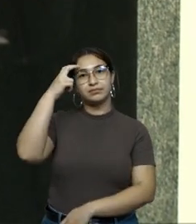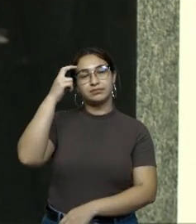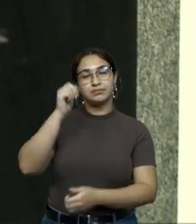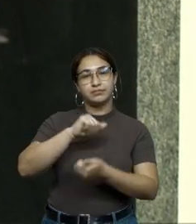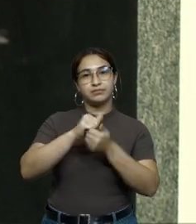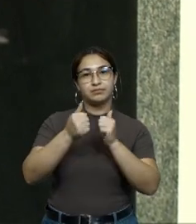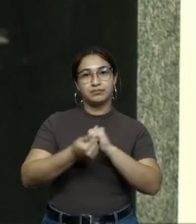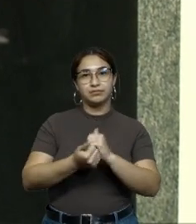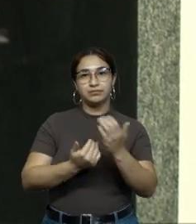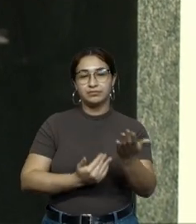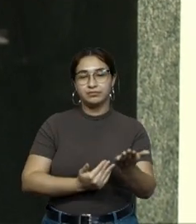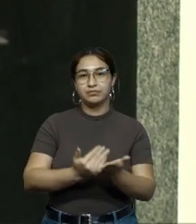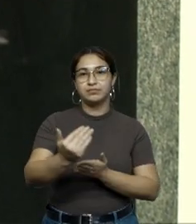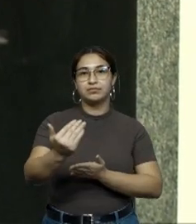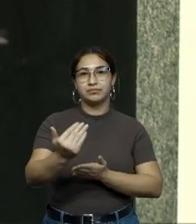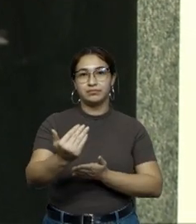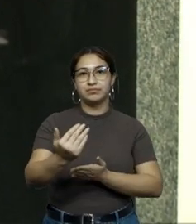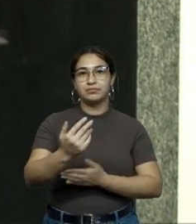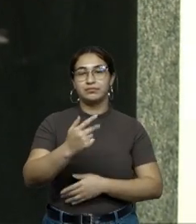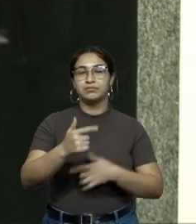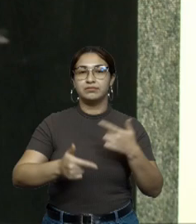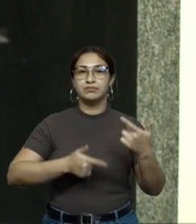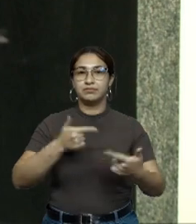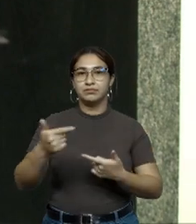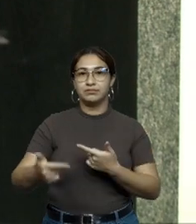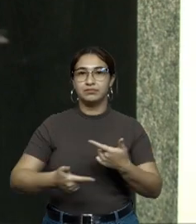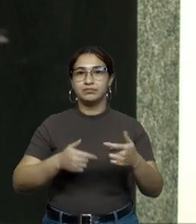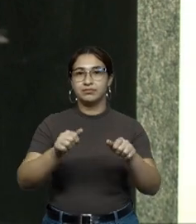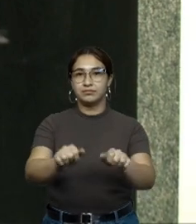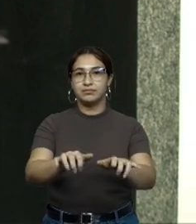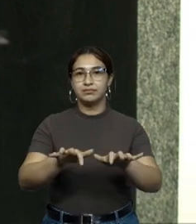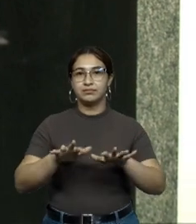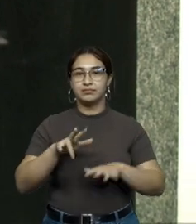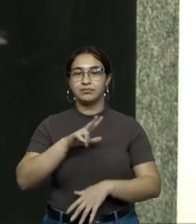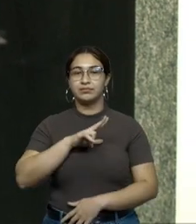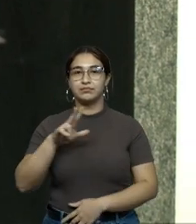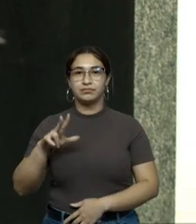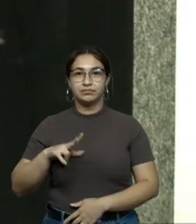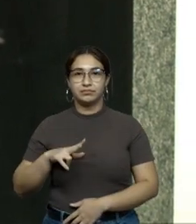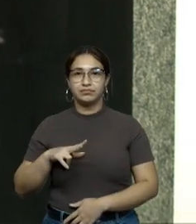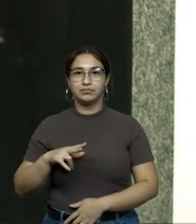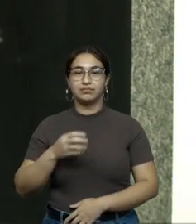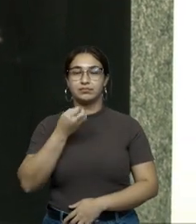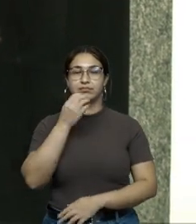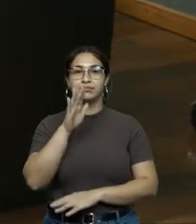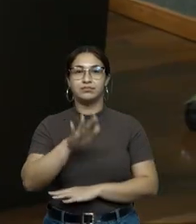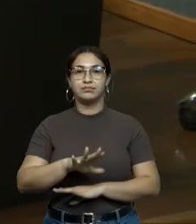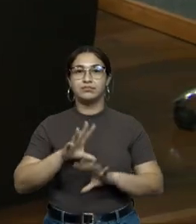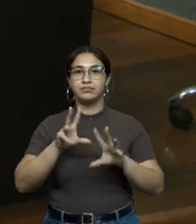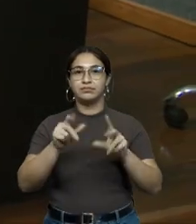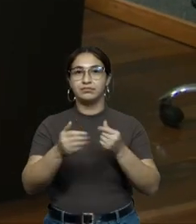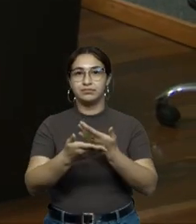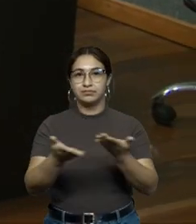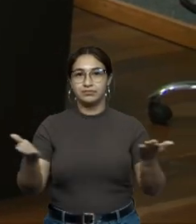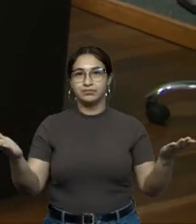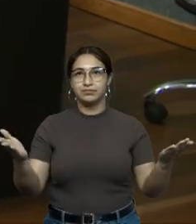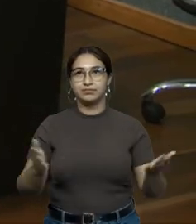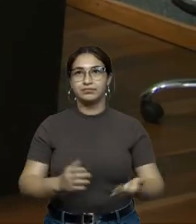abertura oficial e a presidência dos trabalhos dessa audiência pública ótima audiência uma boa tarde a todos